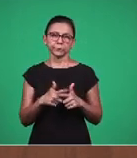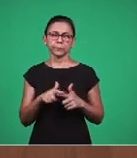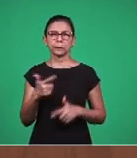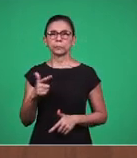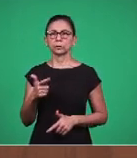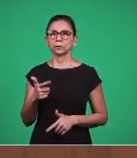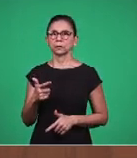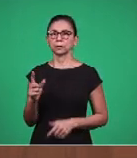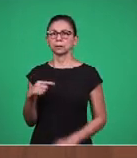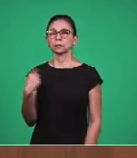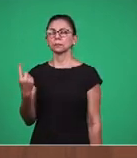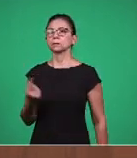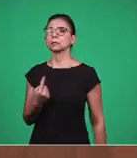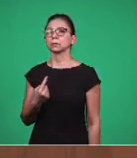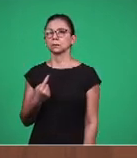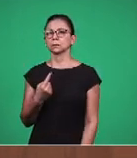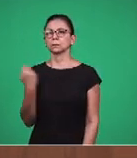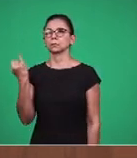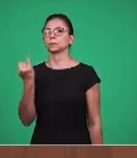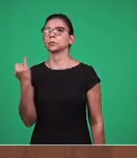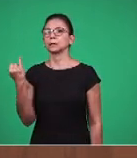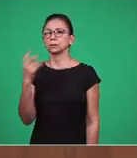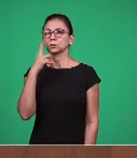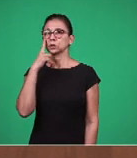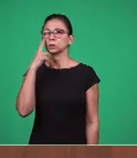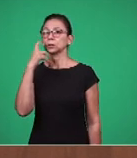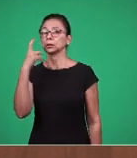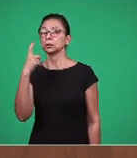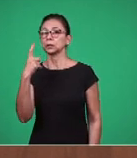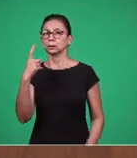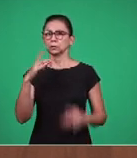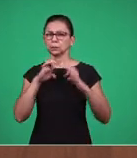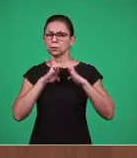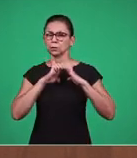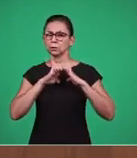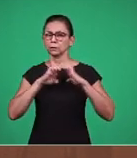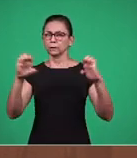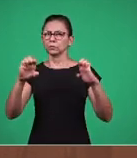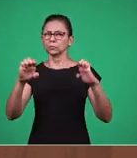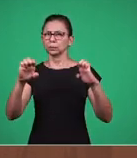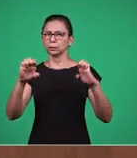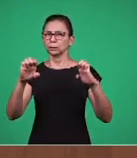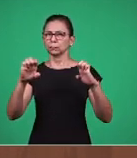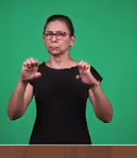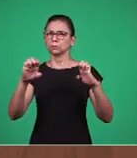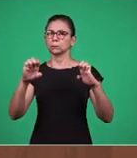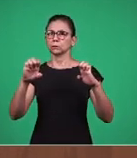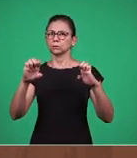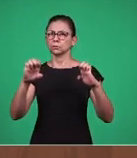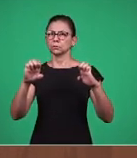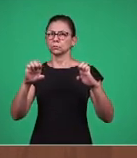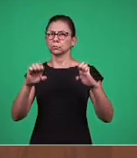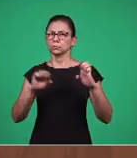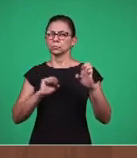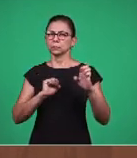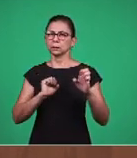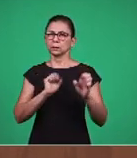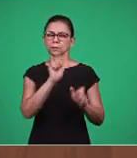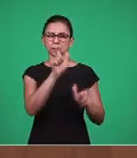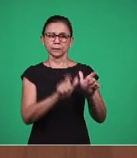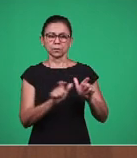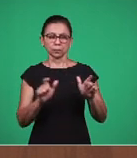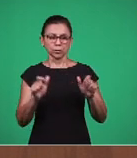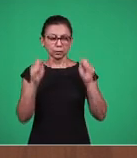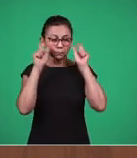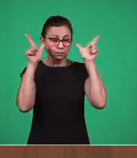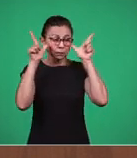Estamos interessados em que um evangelho, seja ele de onde for, esteja sendo despertado. Porque esse